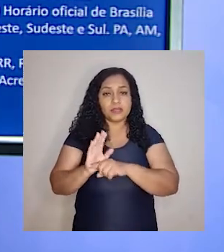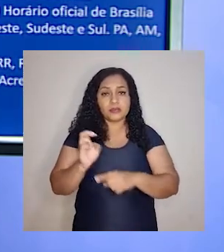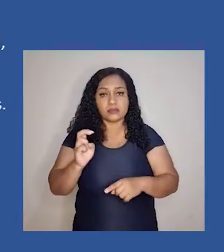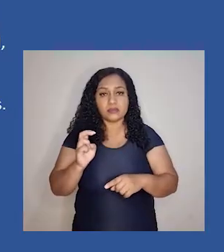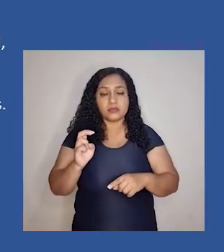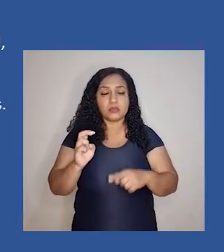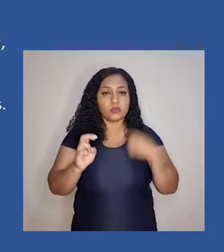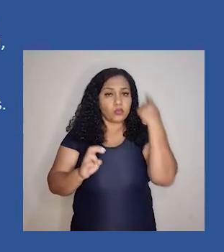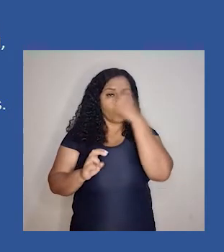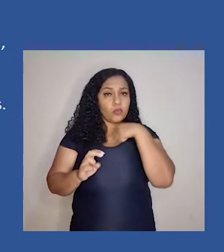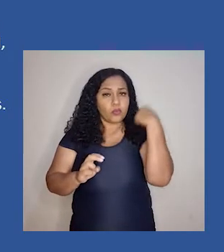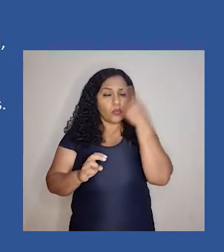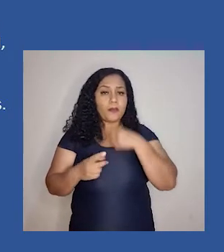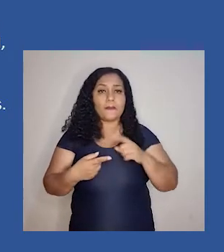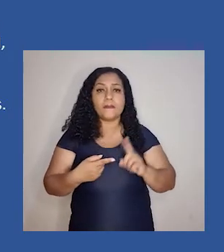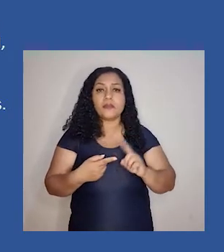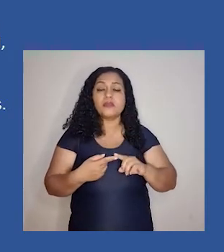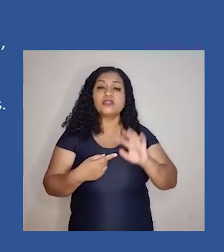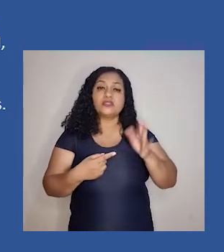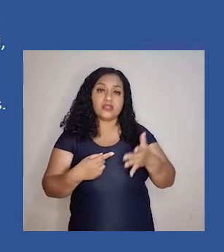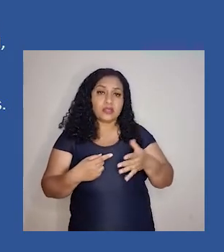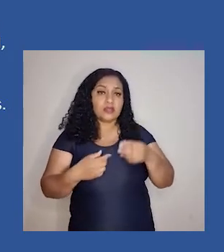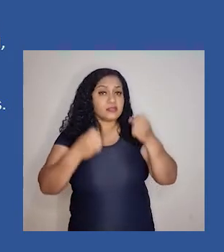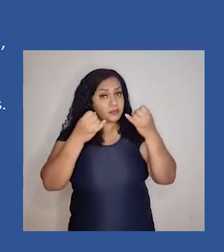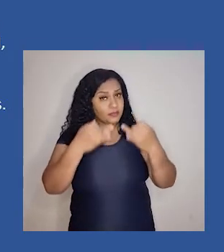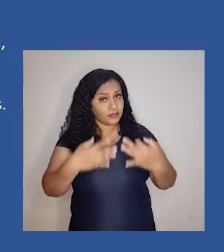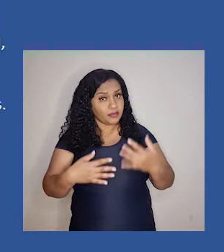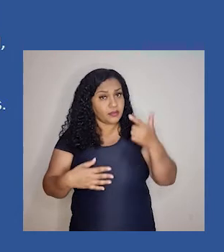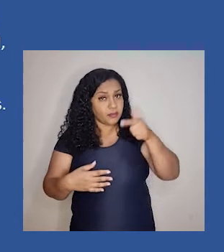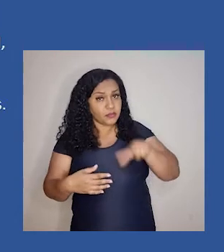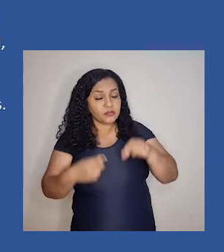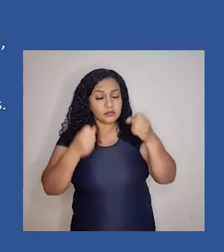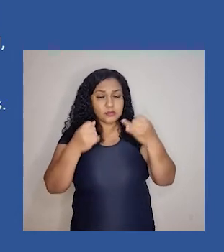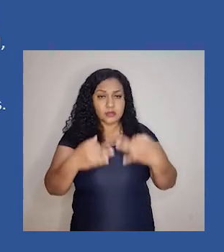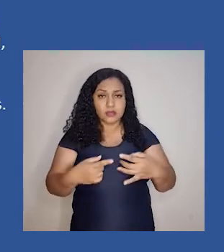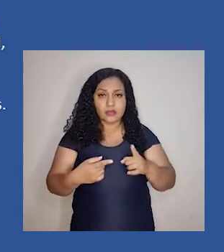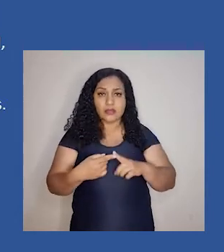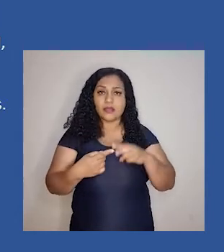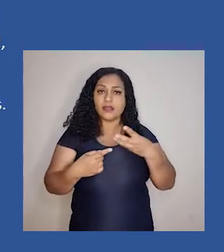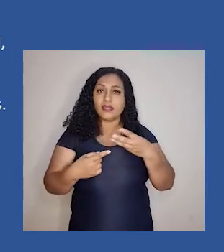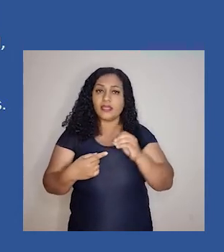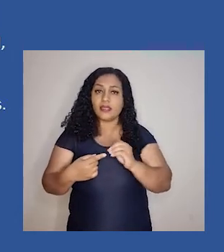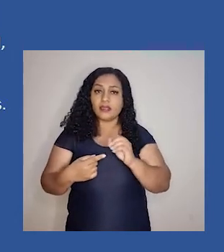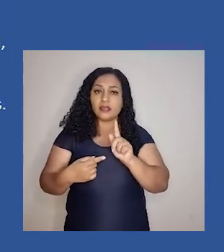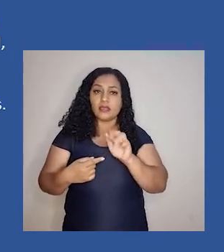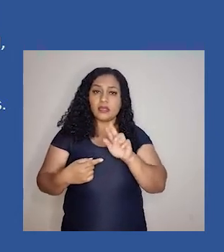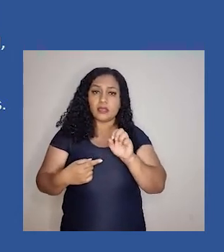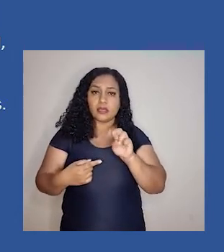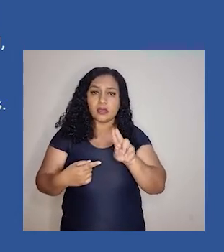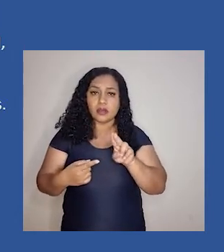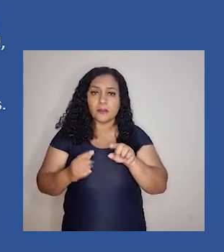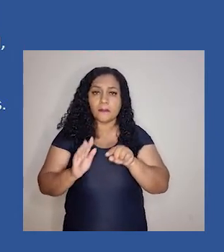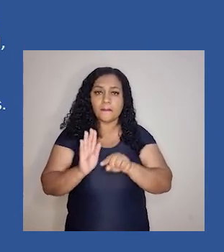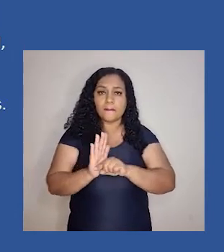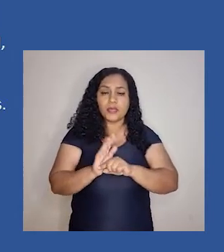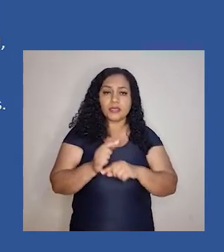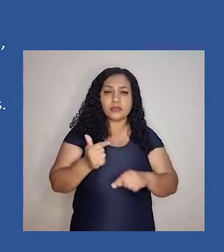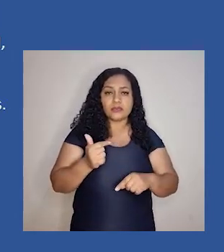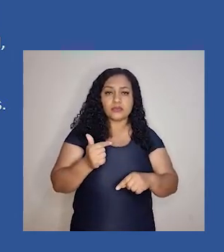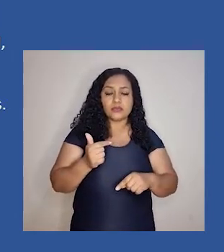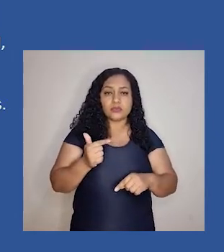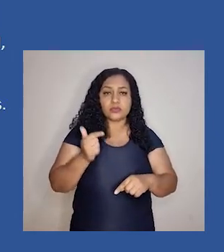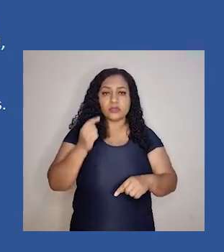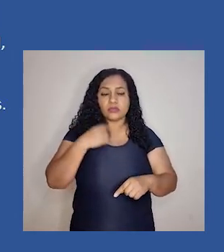vou pegar o fuso Como já falei para fazer uma recapitulação corresponde ao 30 né 30 graus ele está menos